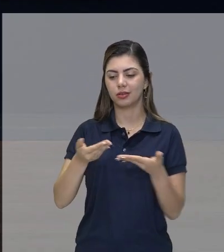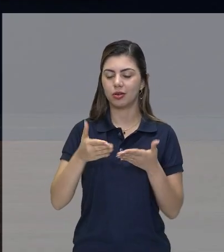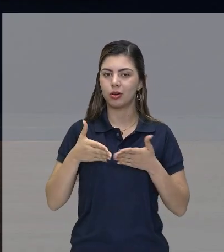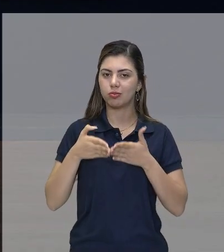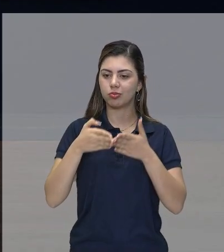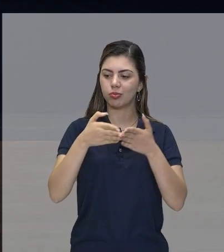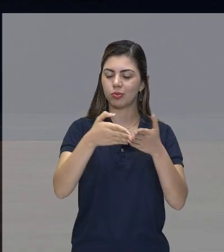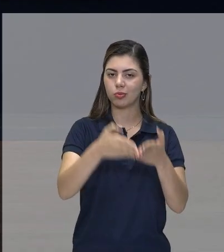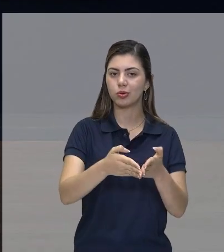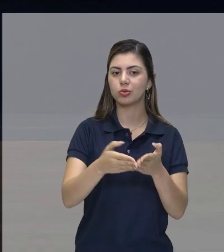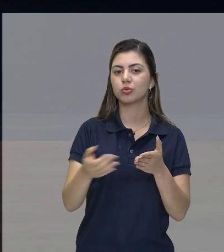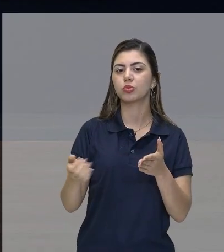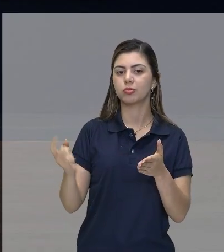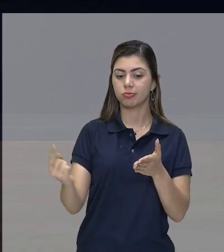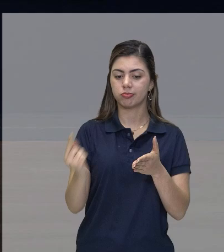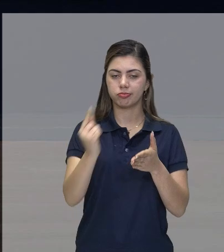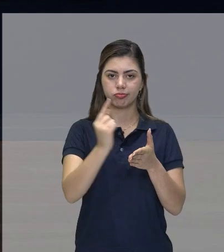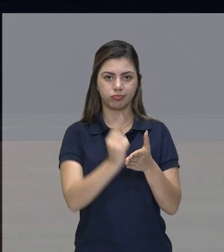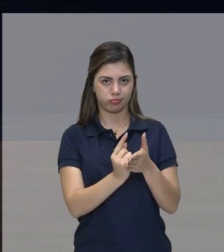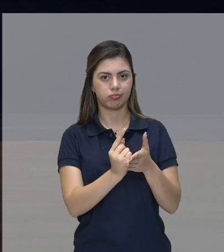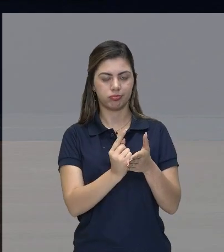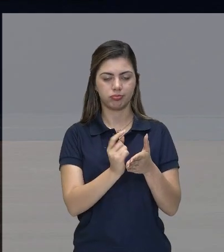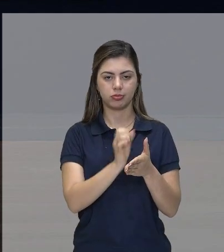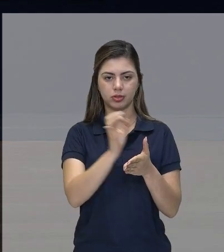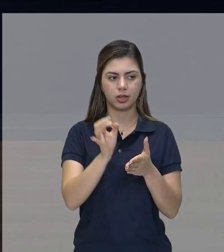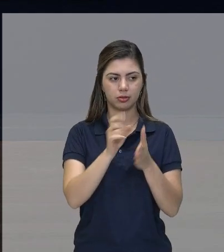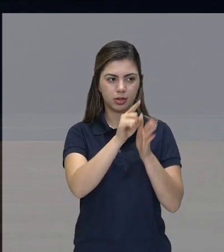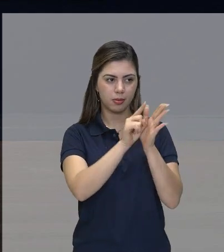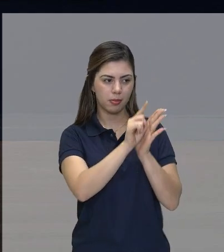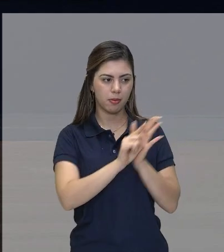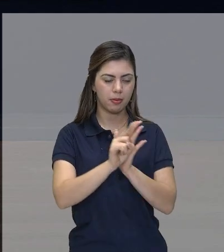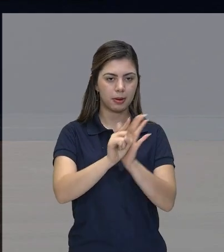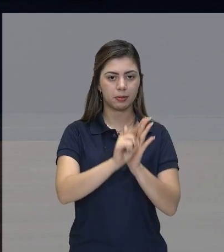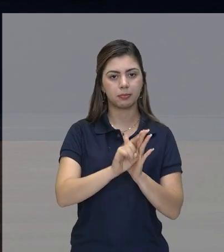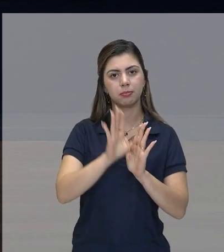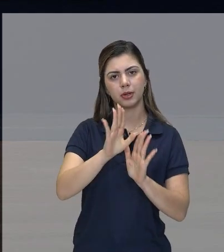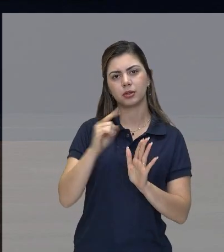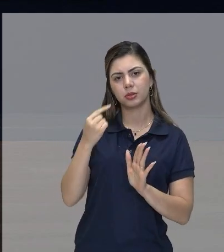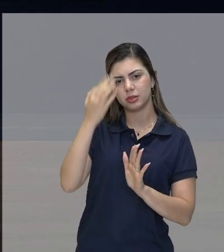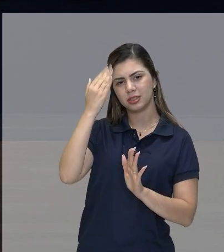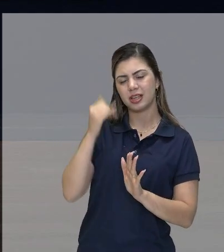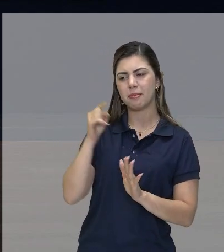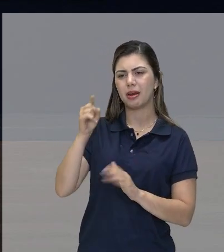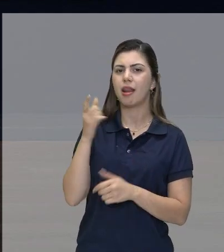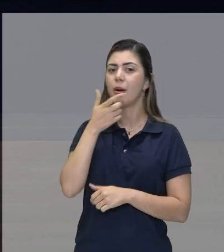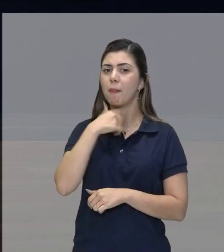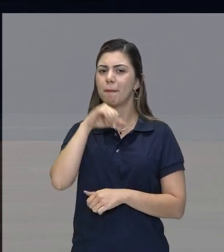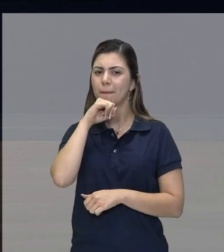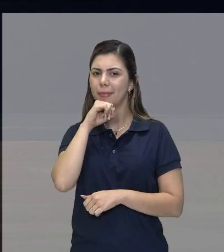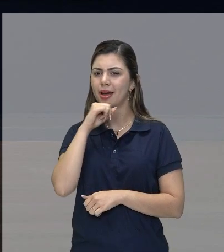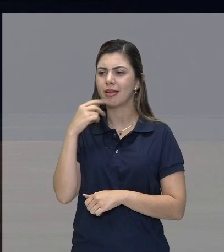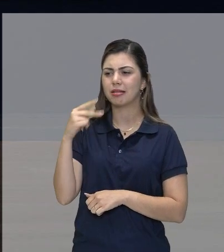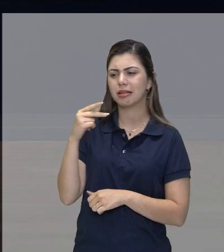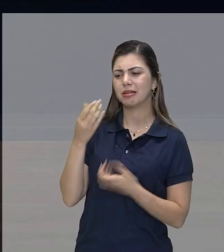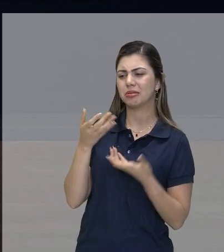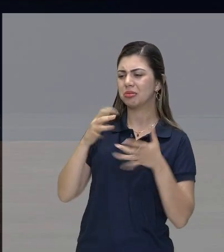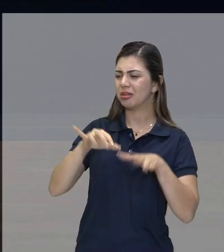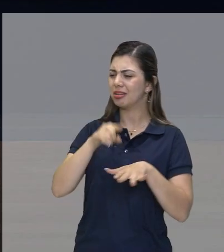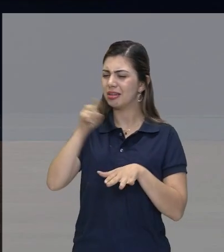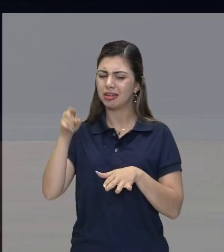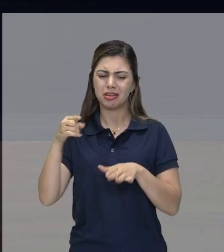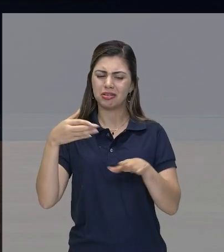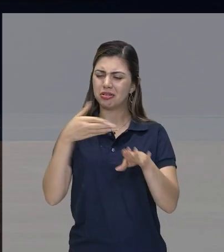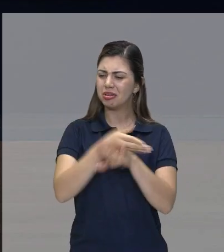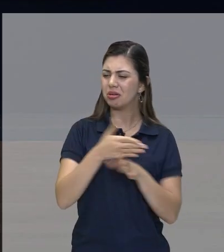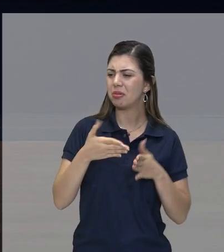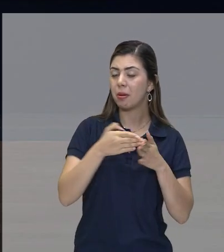né, a bordo ali como naturalista. Embora, né, o pai dele fosse contra a ideia, o pai dele queria ali que ele estudasse